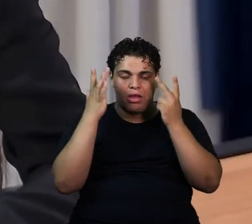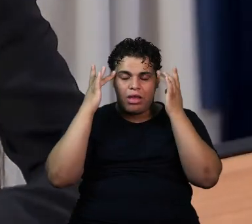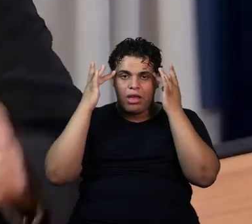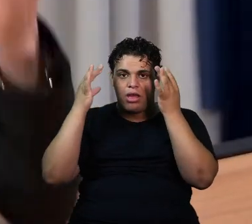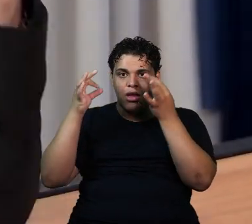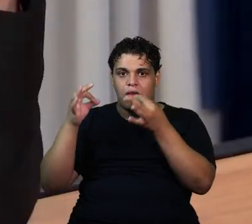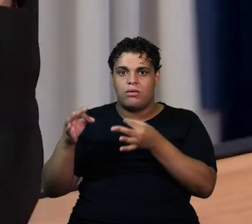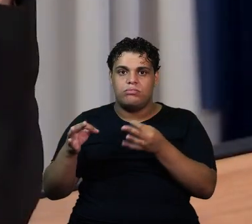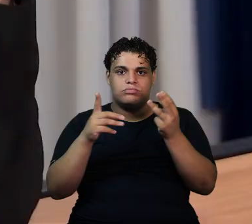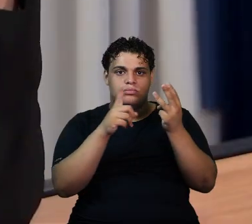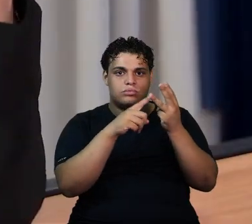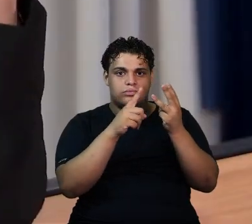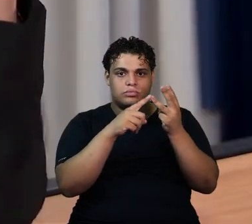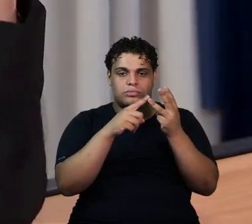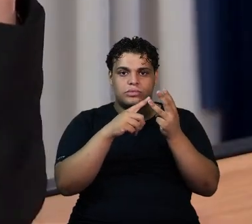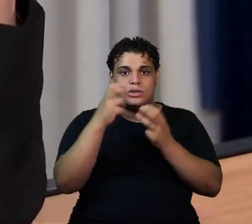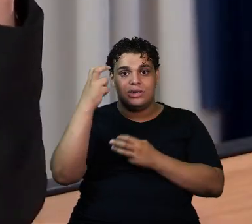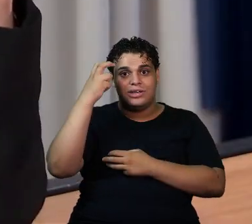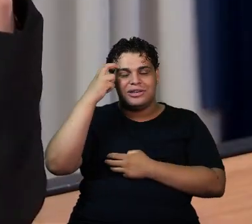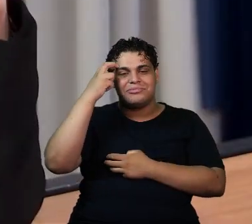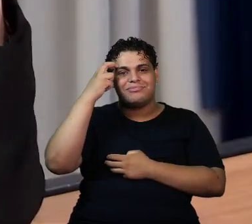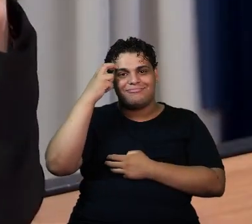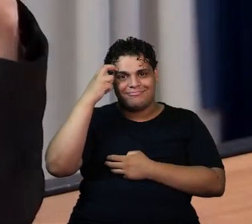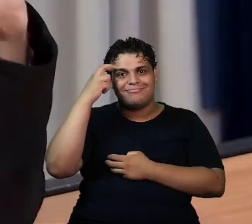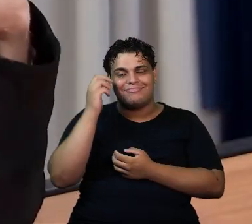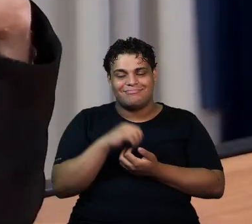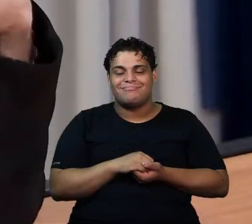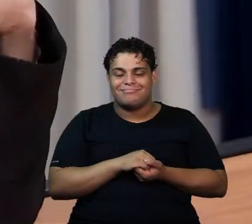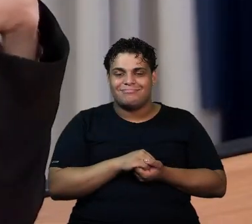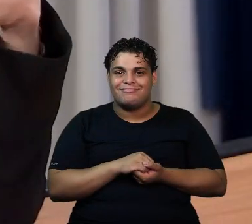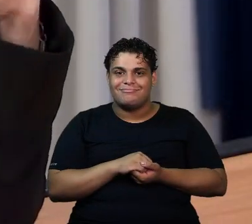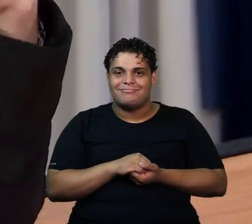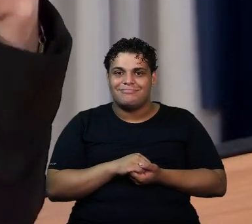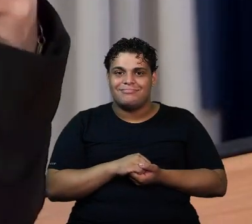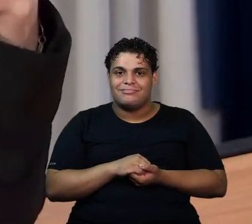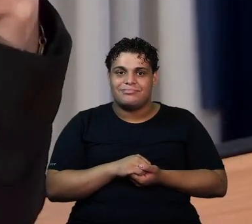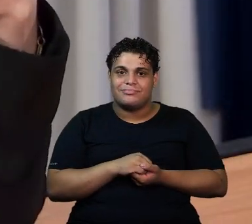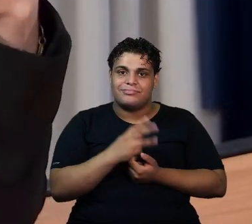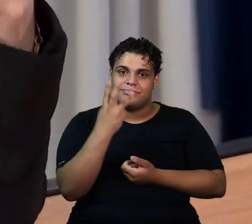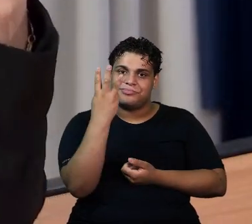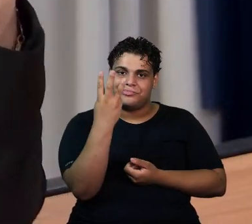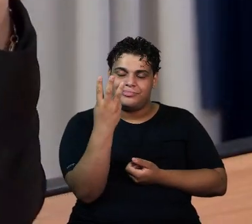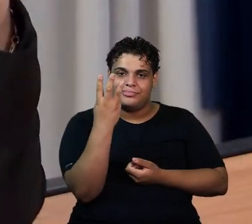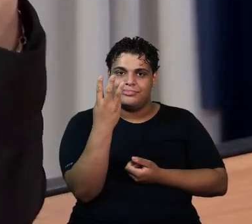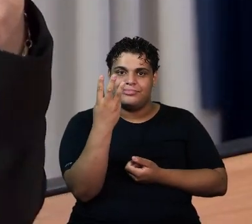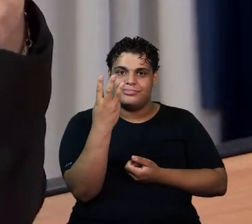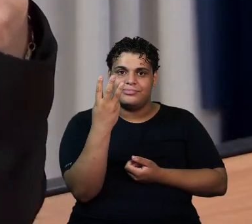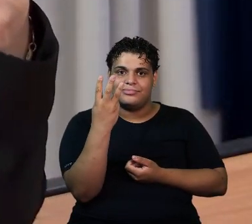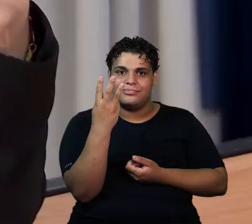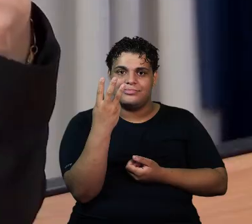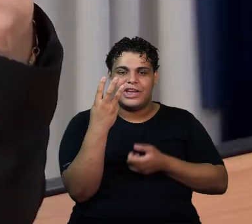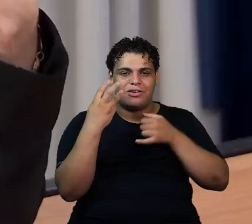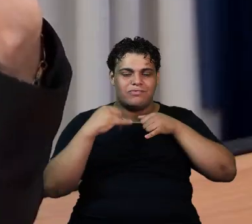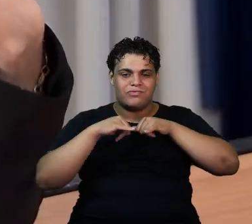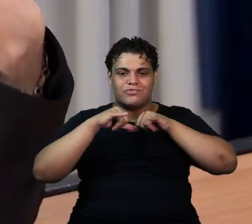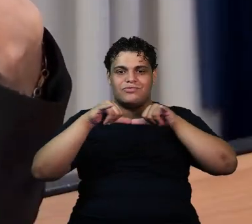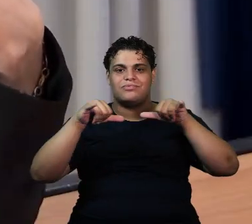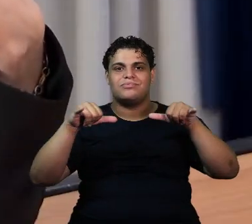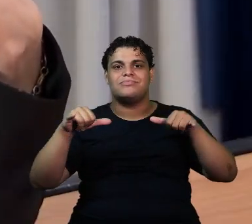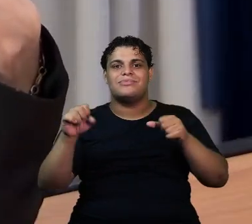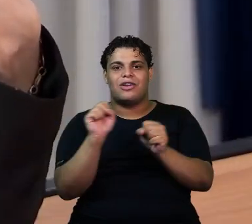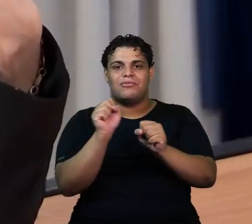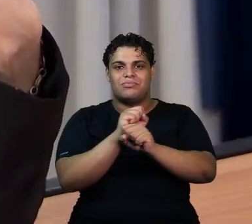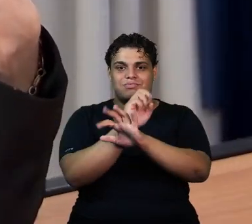consciência e inteligência. Então, essas 3 palavras, elas repercutem de uma maneira assim, muito